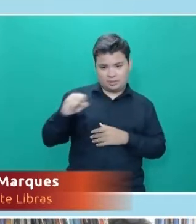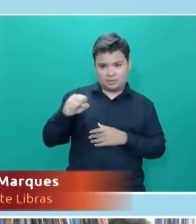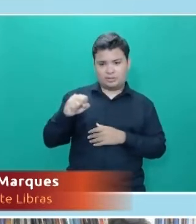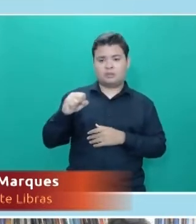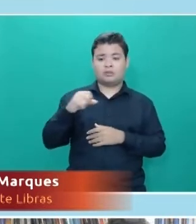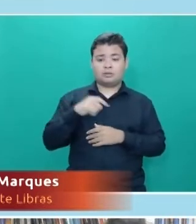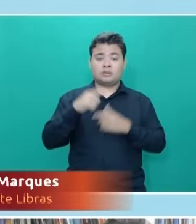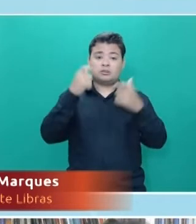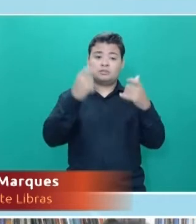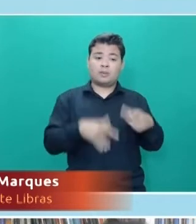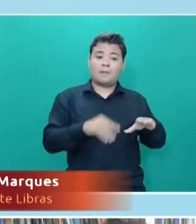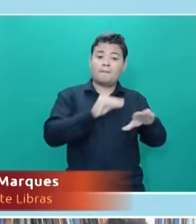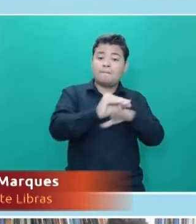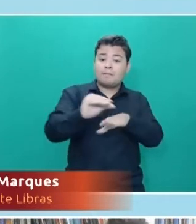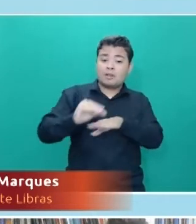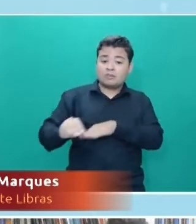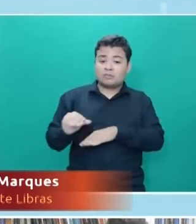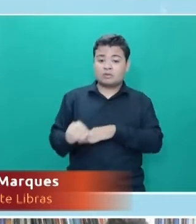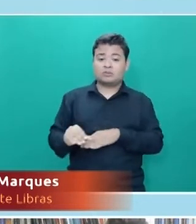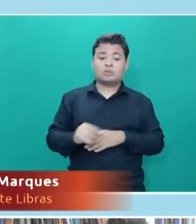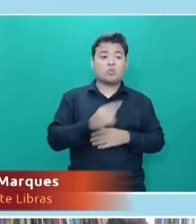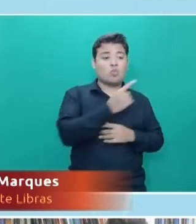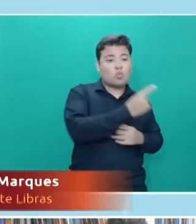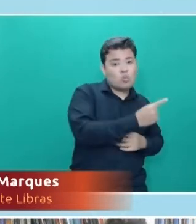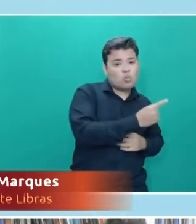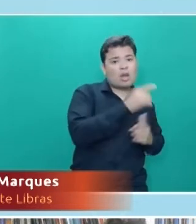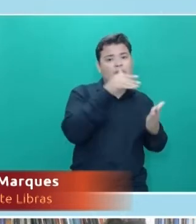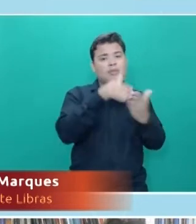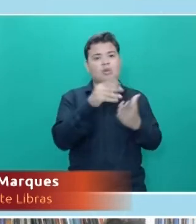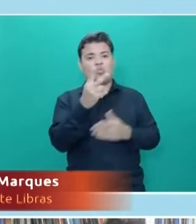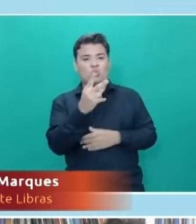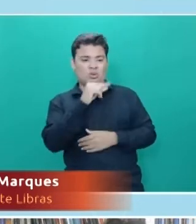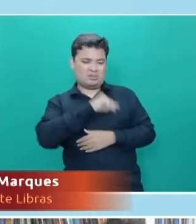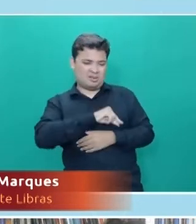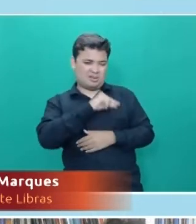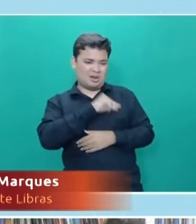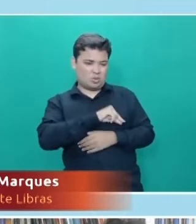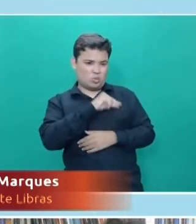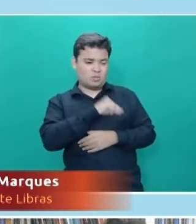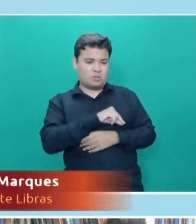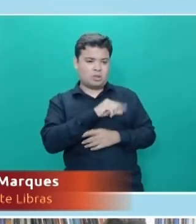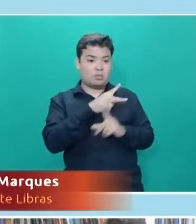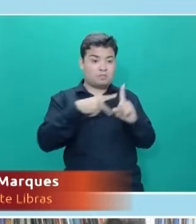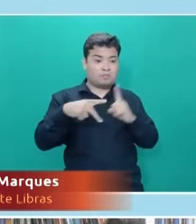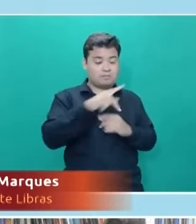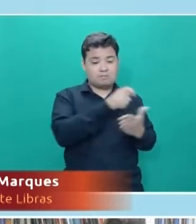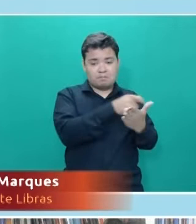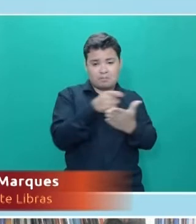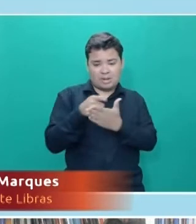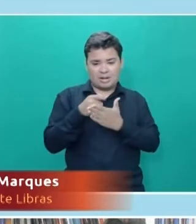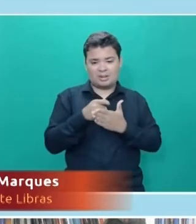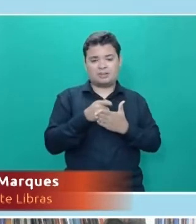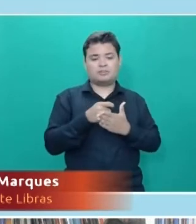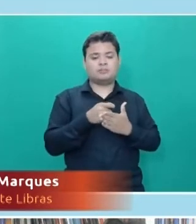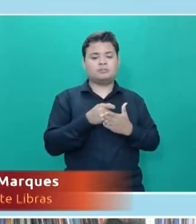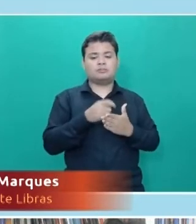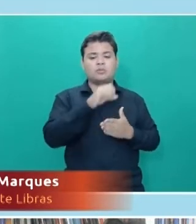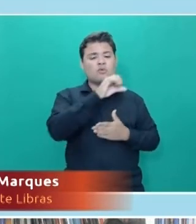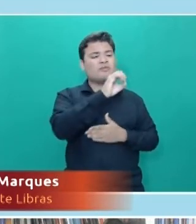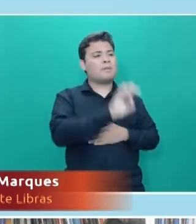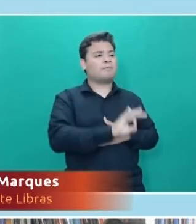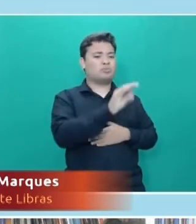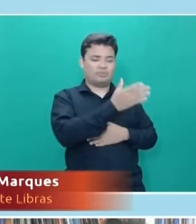ordem de 1 a 2 salários mínimos em 90% dos casos. Então, o que a gente está falando na prática, com essa proposta, seria de cada vez